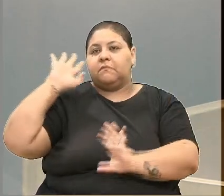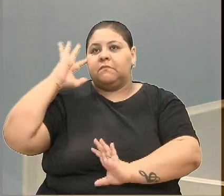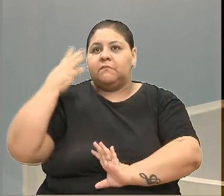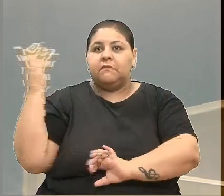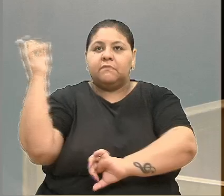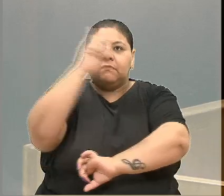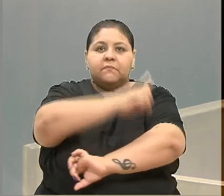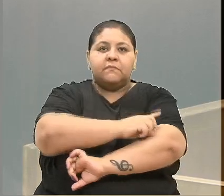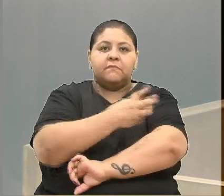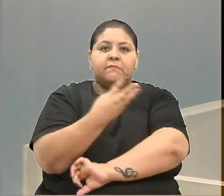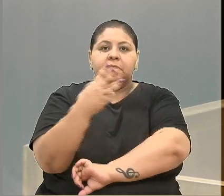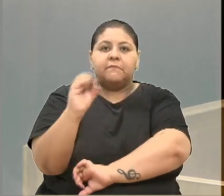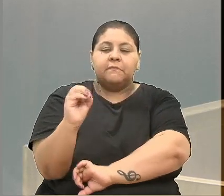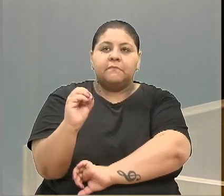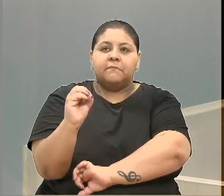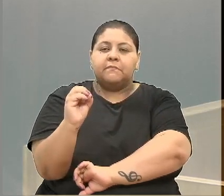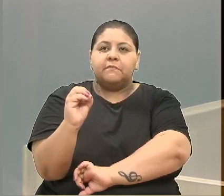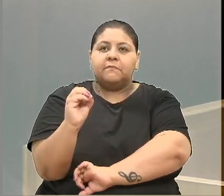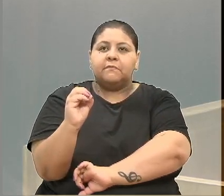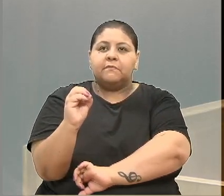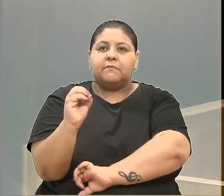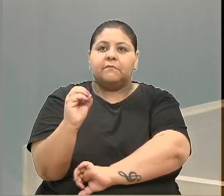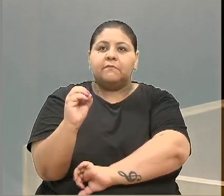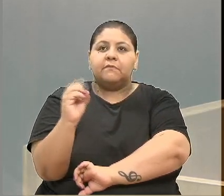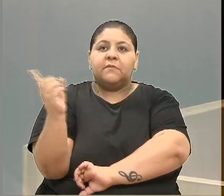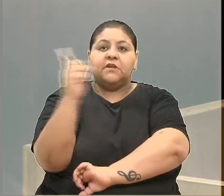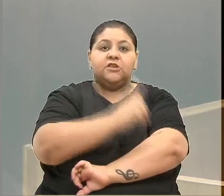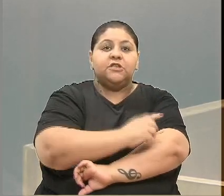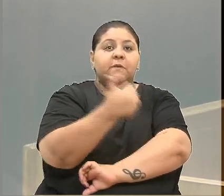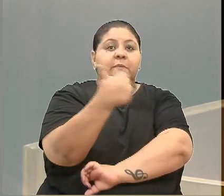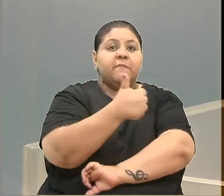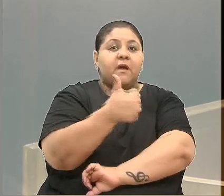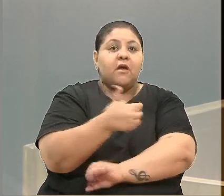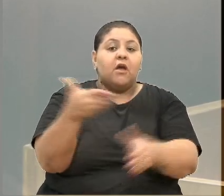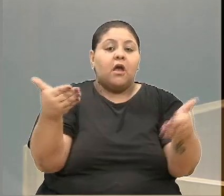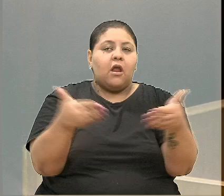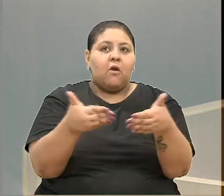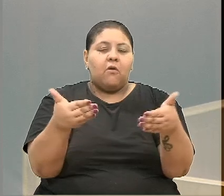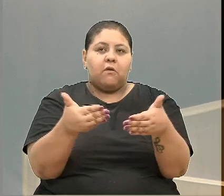dia 30 e dia 1º agora,